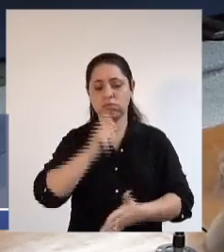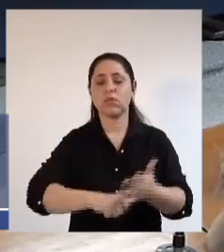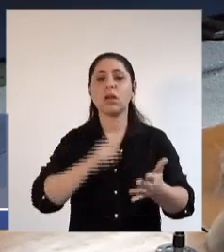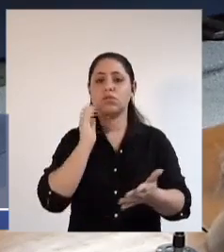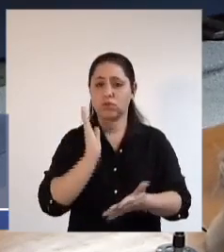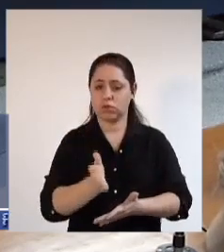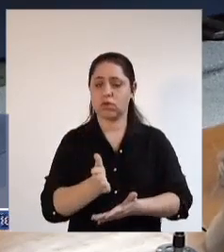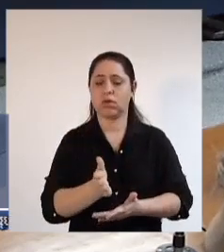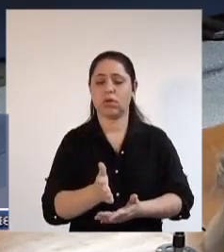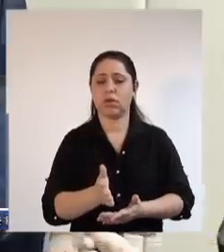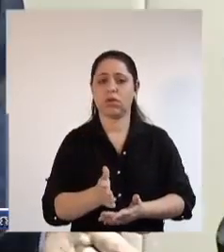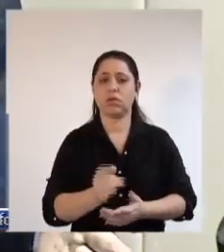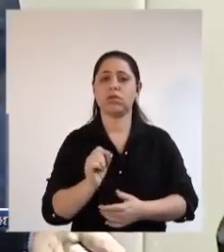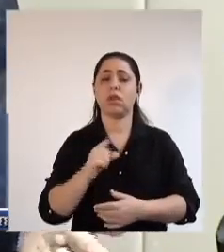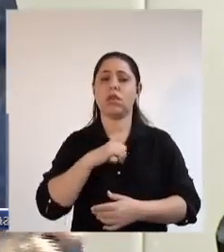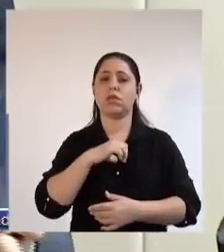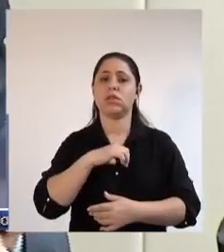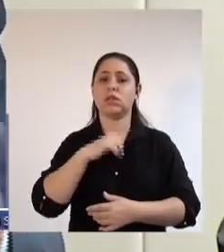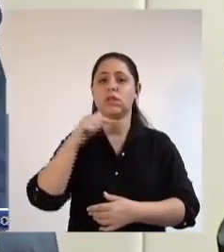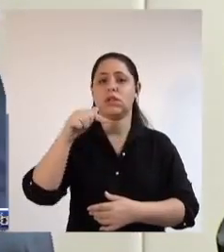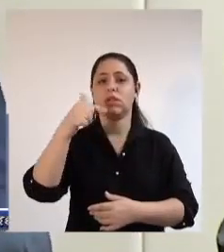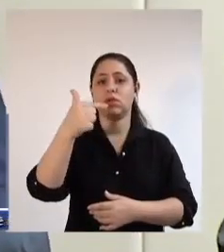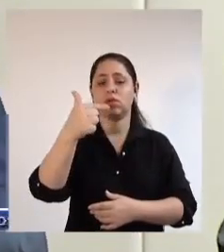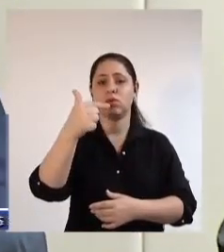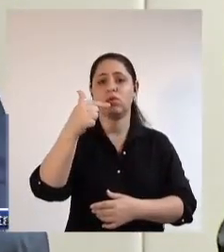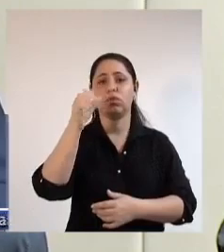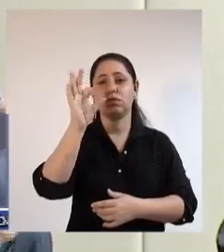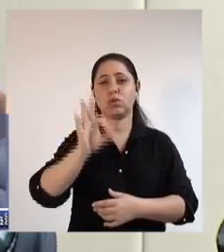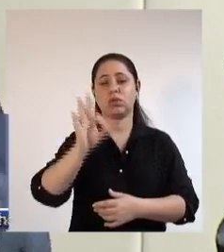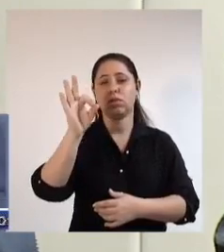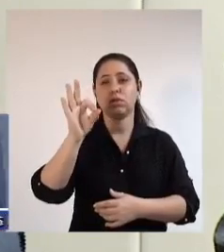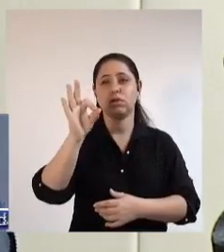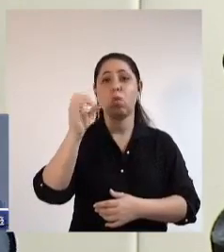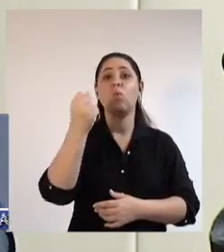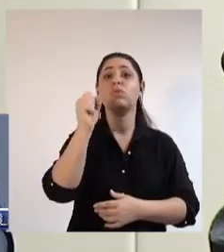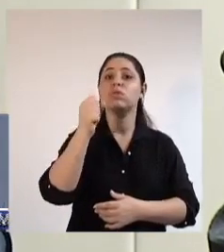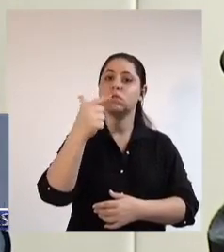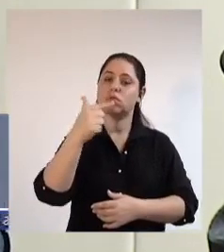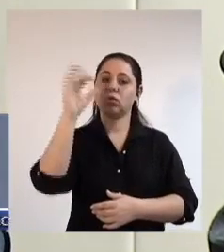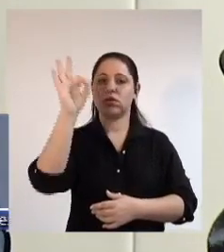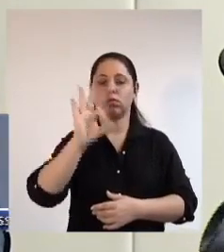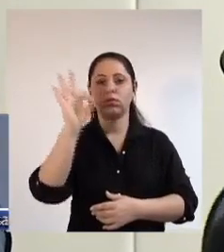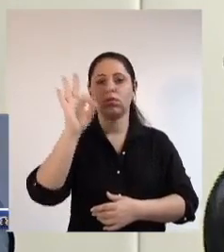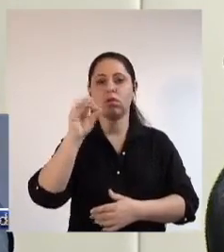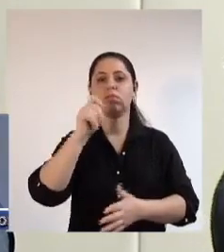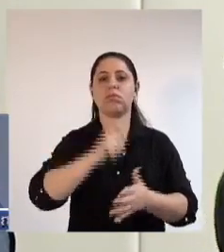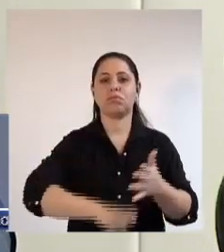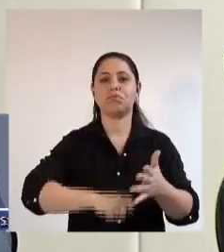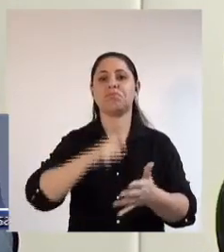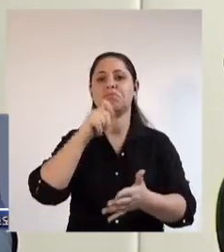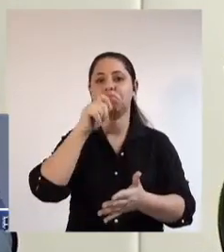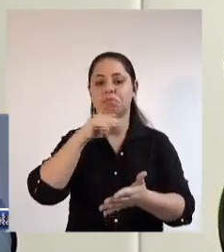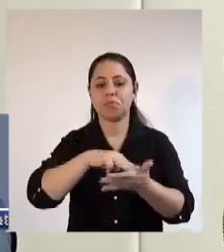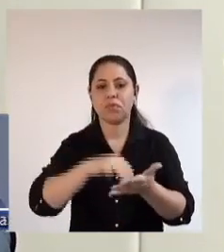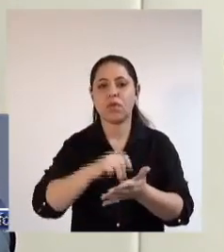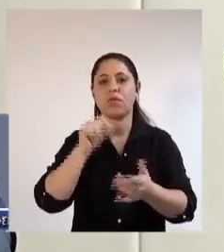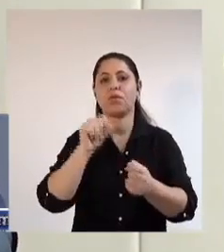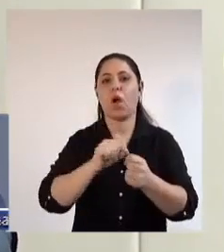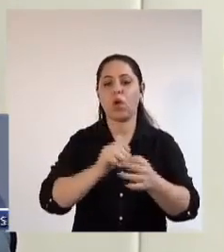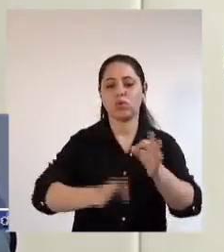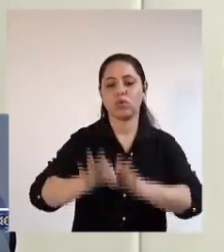ea gente tem então 72% 82% regularizar isso é é